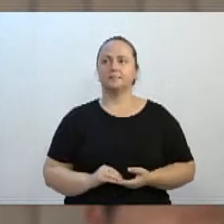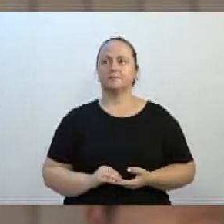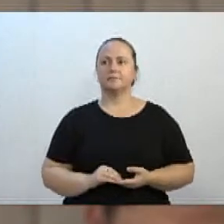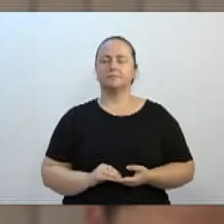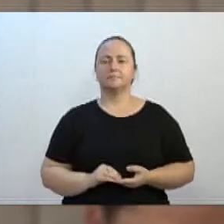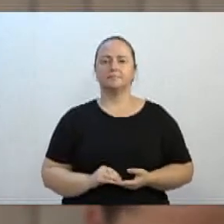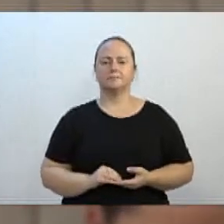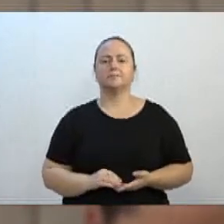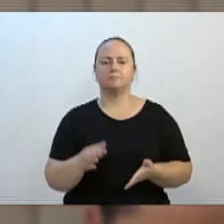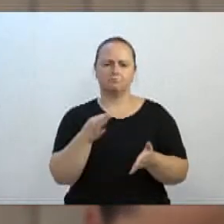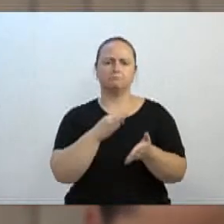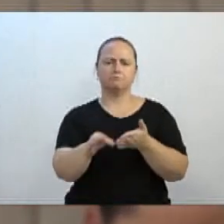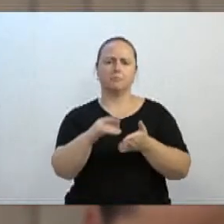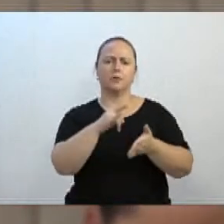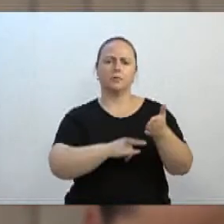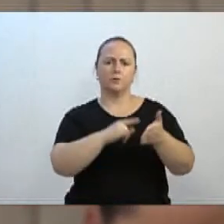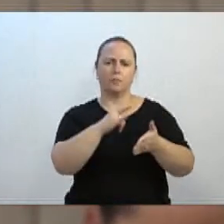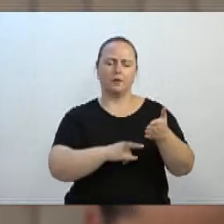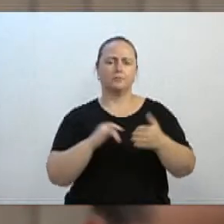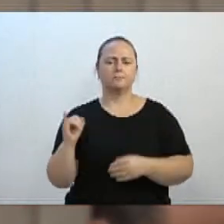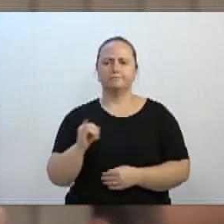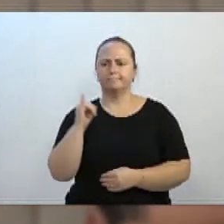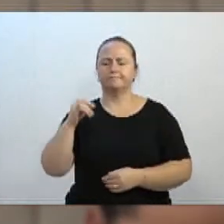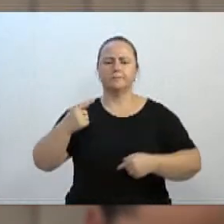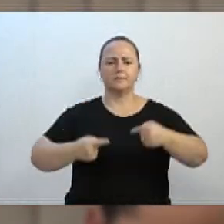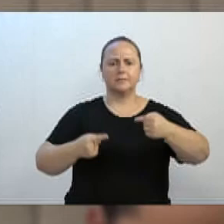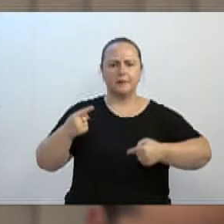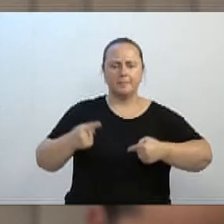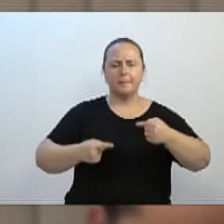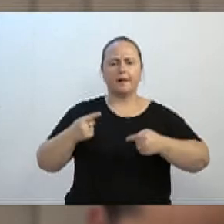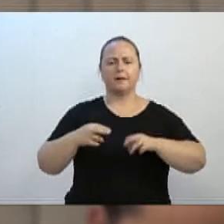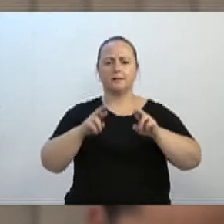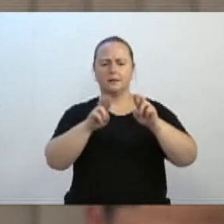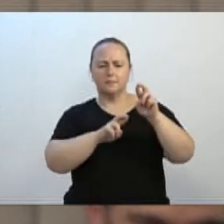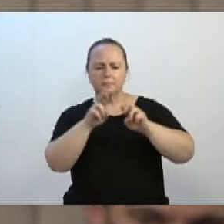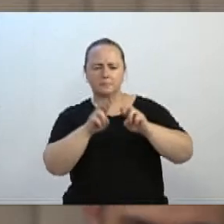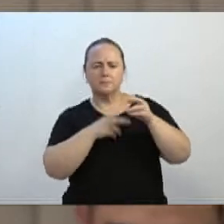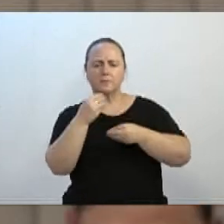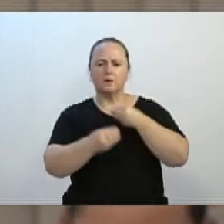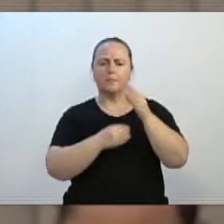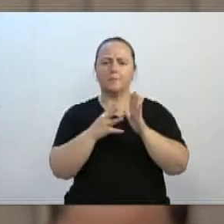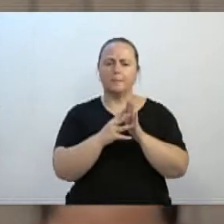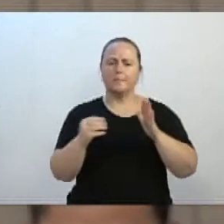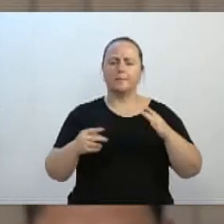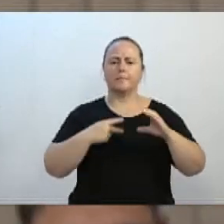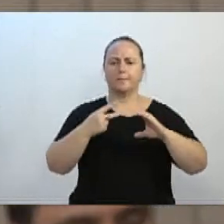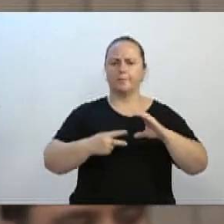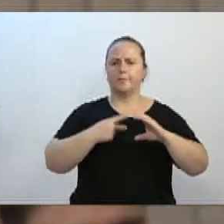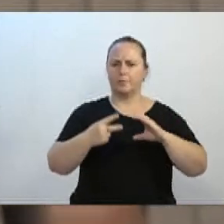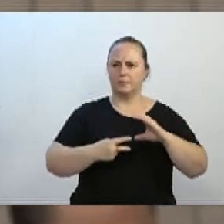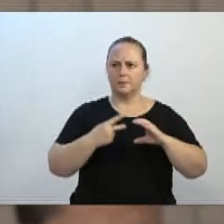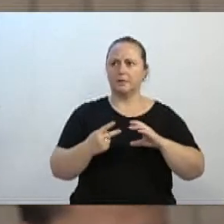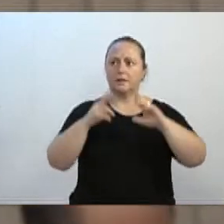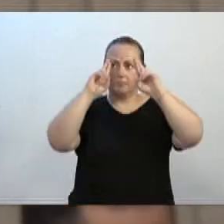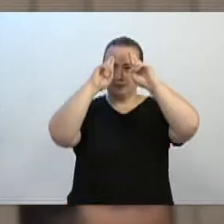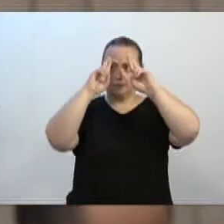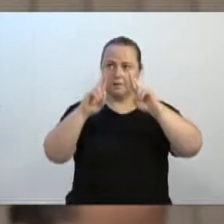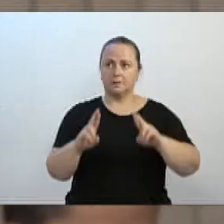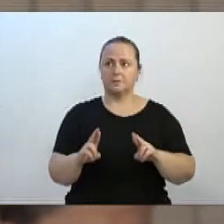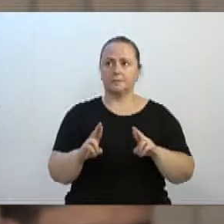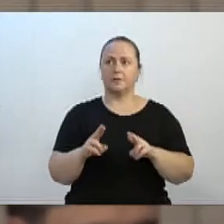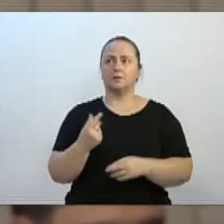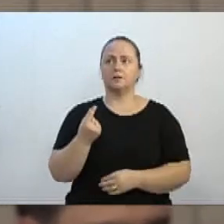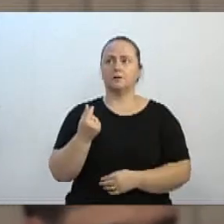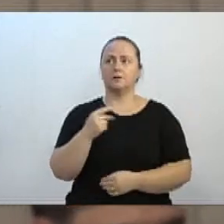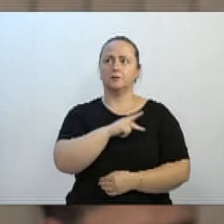documento. Acho válido o debate e a discussão sobre a revisão do modelo da Casa Legislativa, o respeito ao dinheiro público é